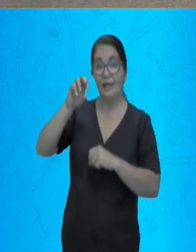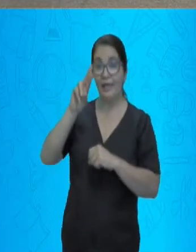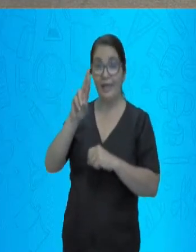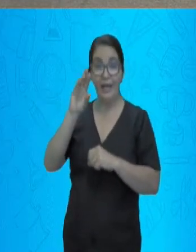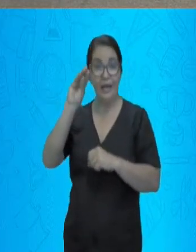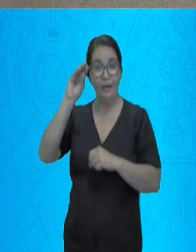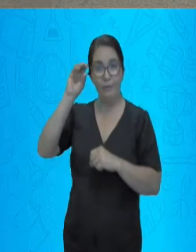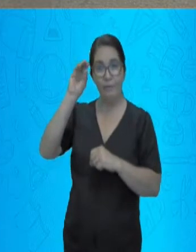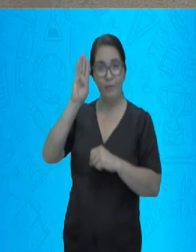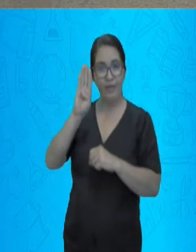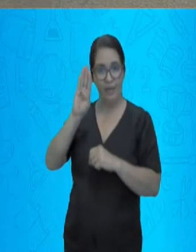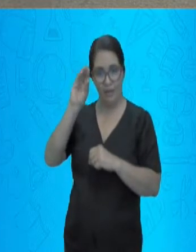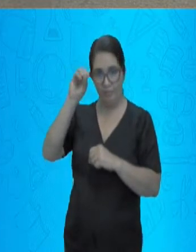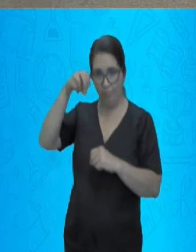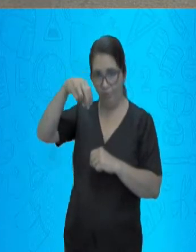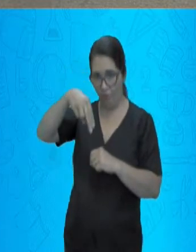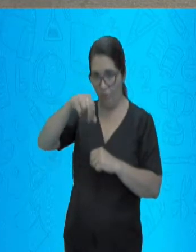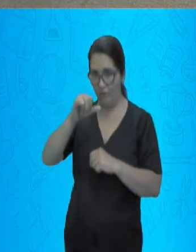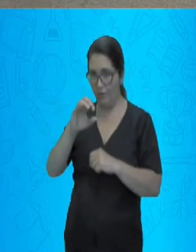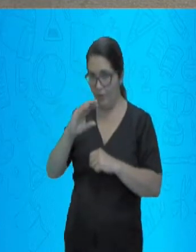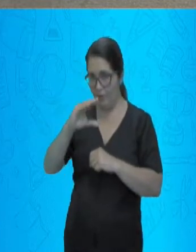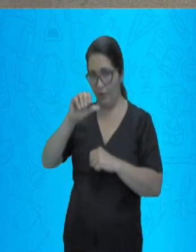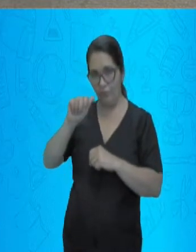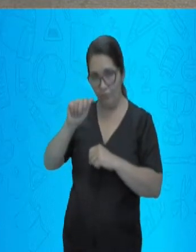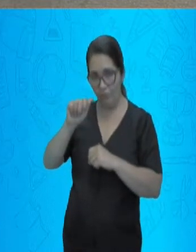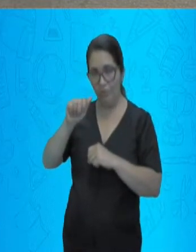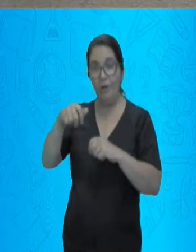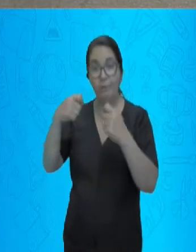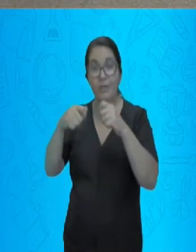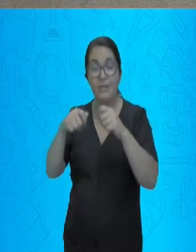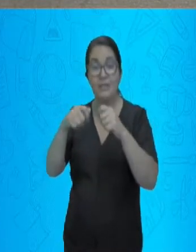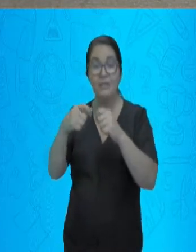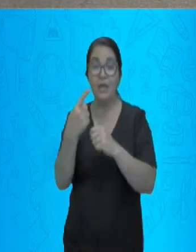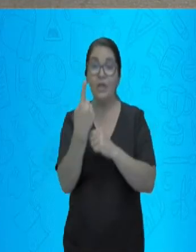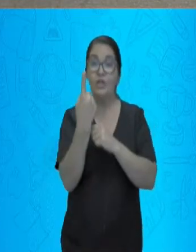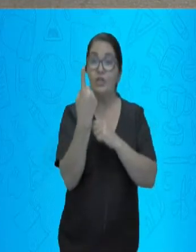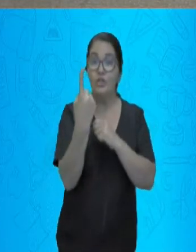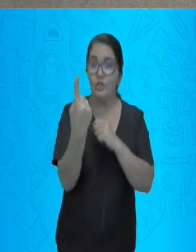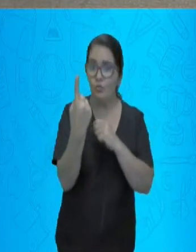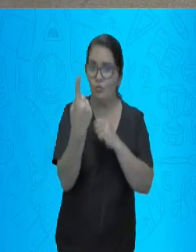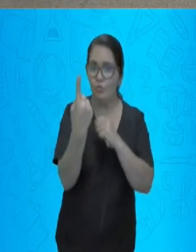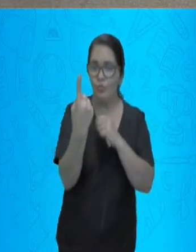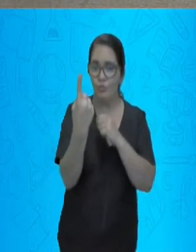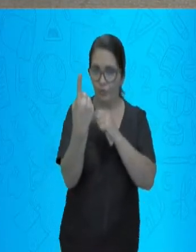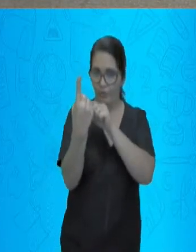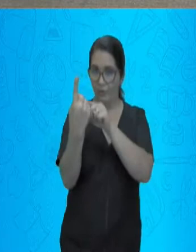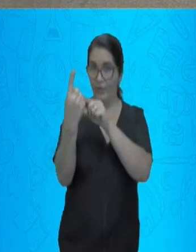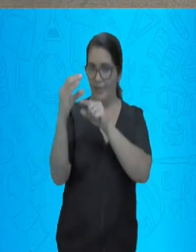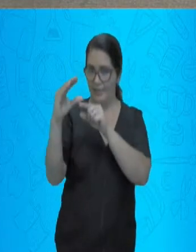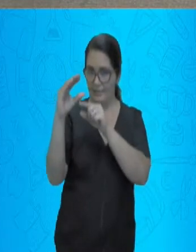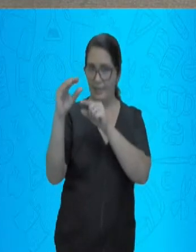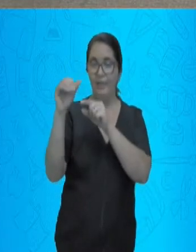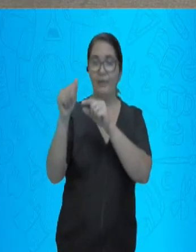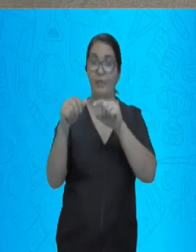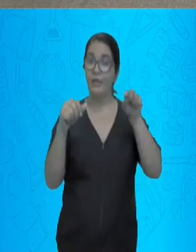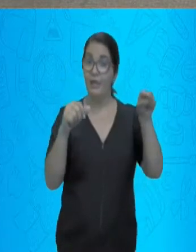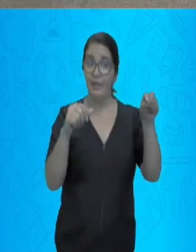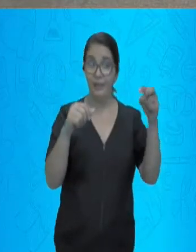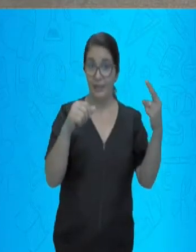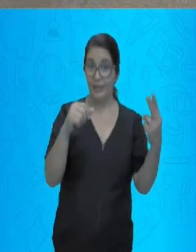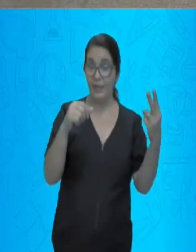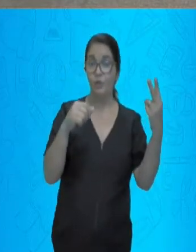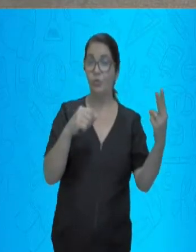elemento químico carbono e 2 átomos do elemento químico